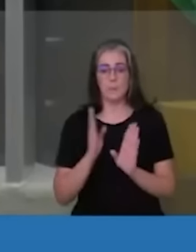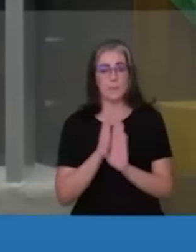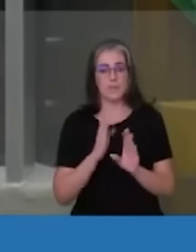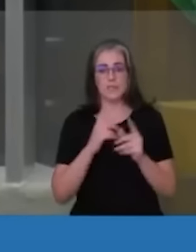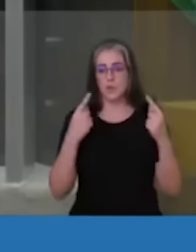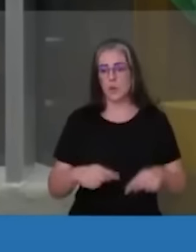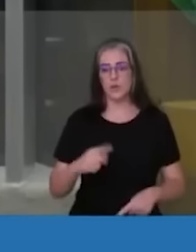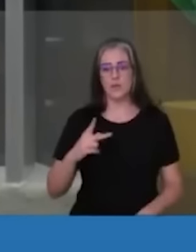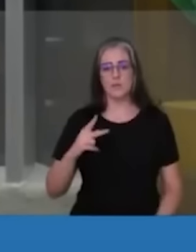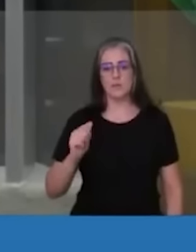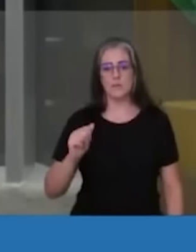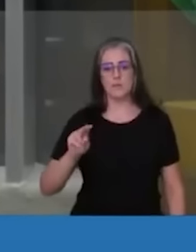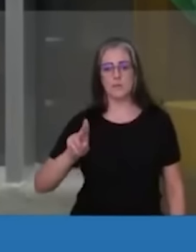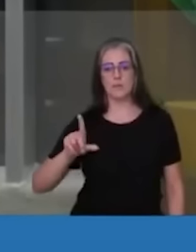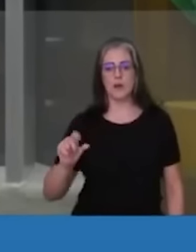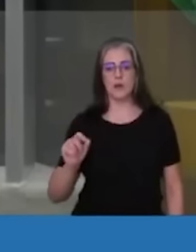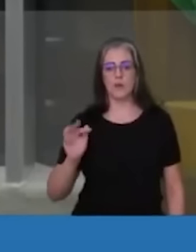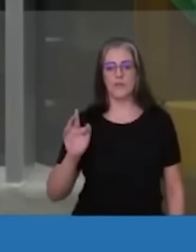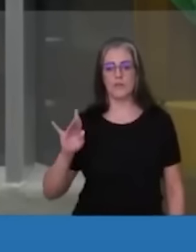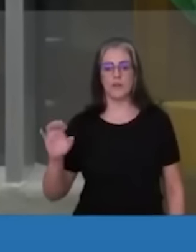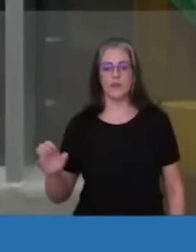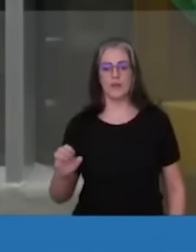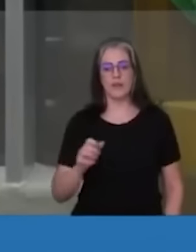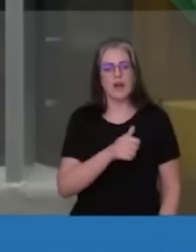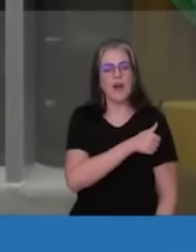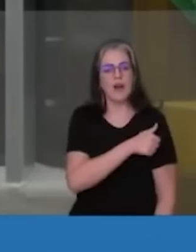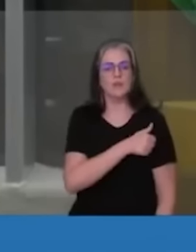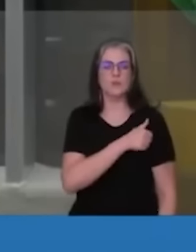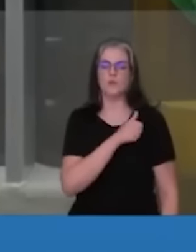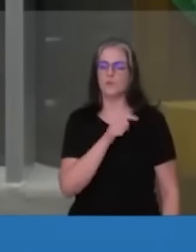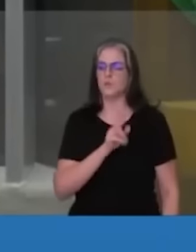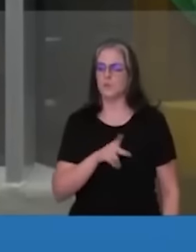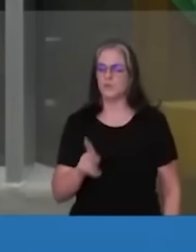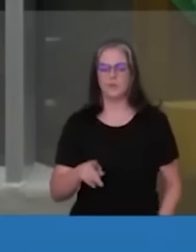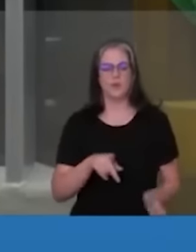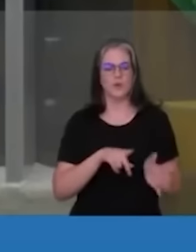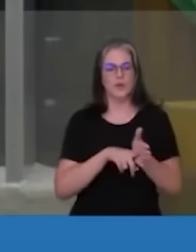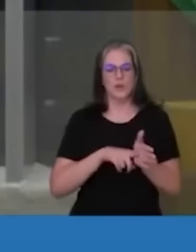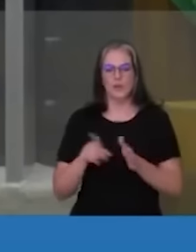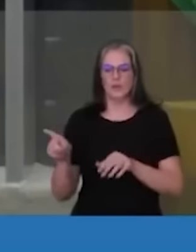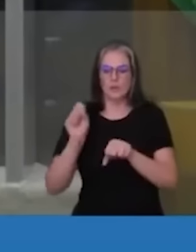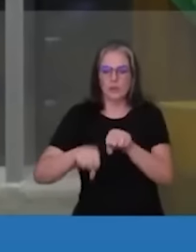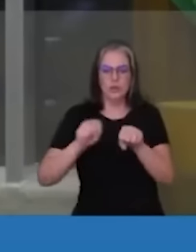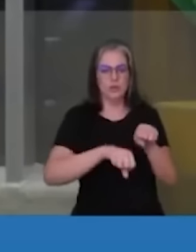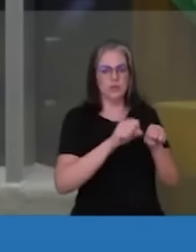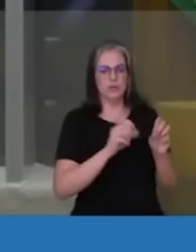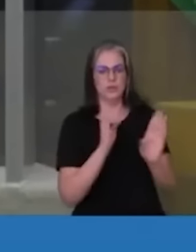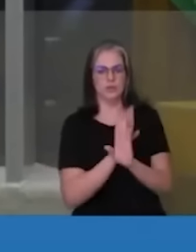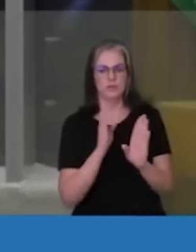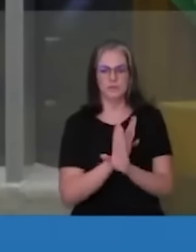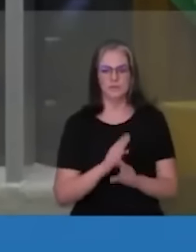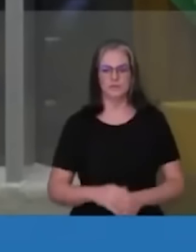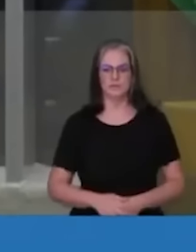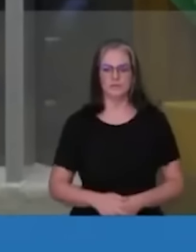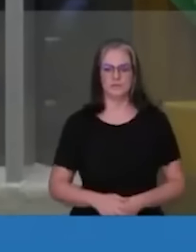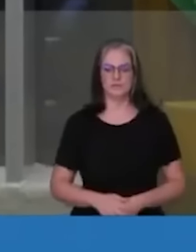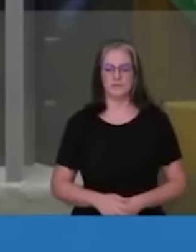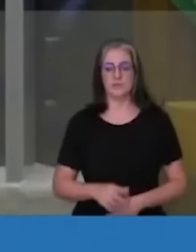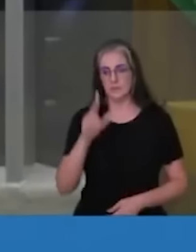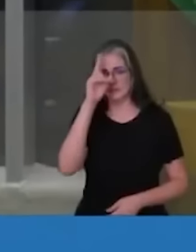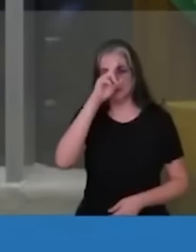perseguiram estudantes professores pesquisadores assassinaram estudantes e aqui já vai minha homenagem em nome de três